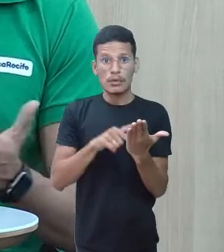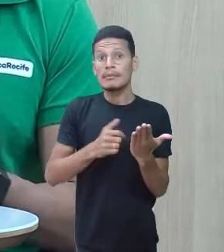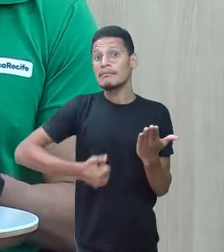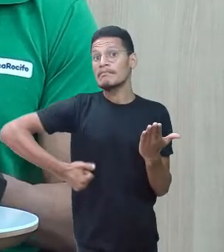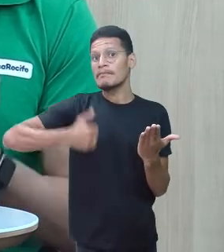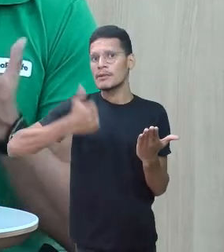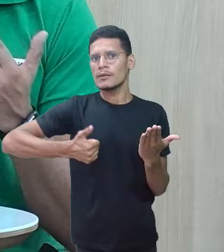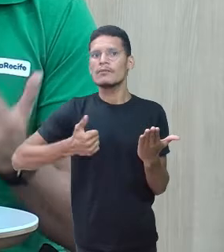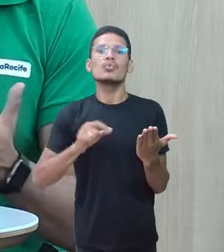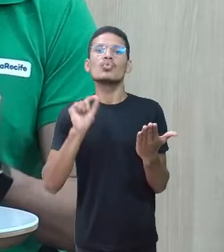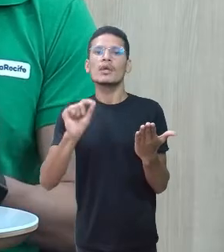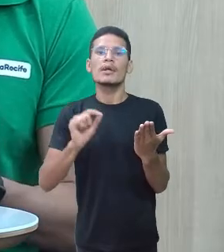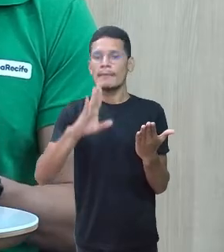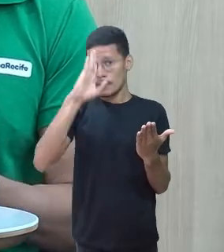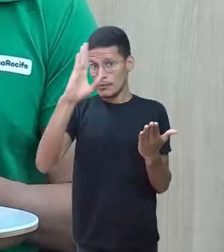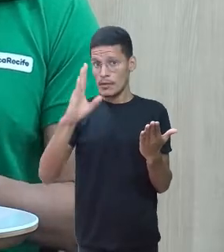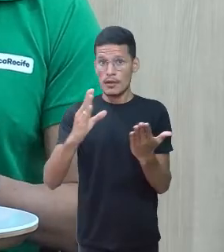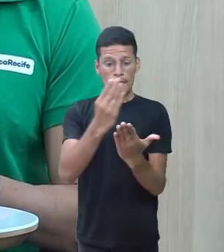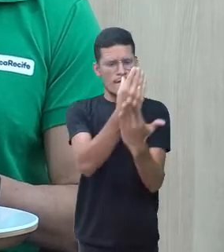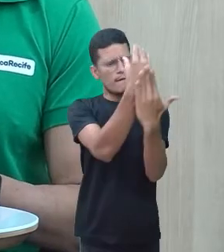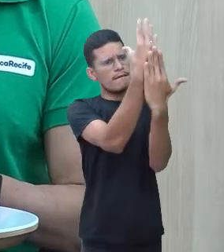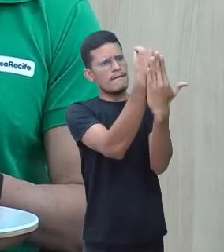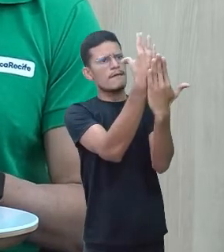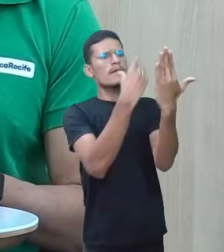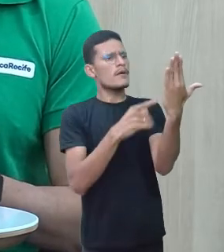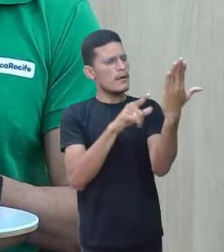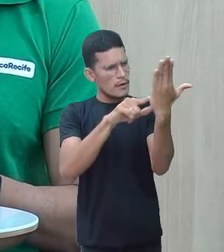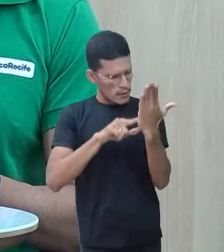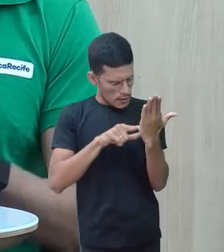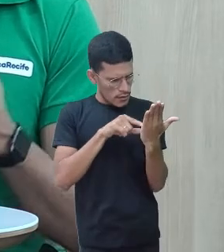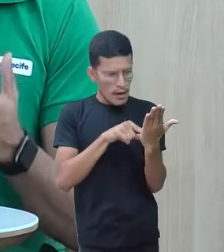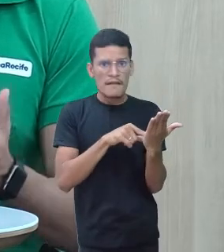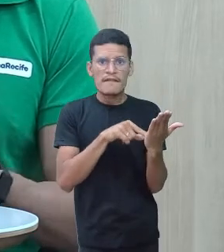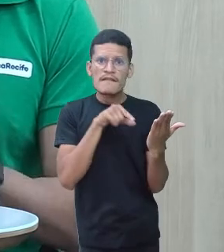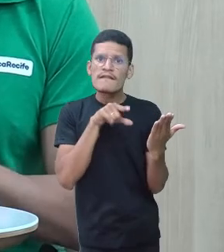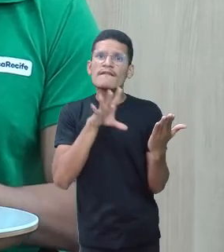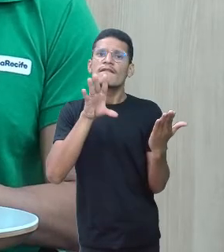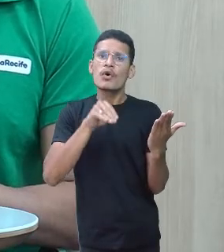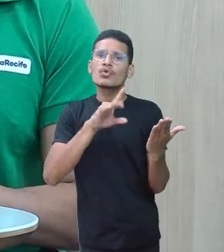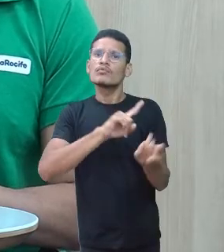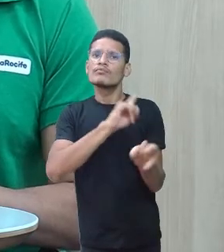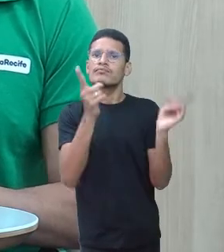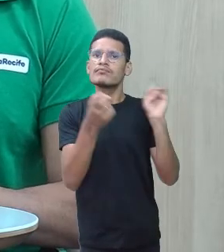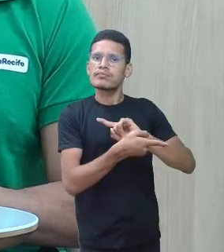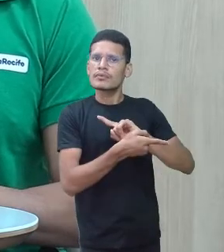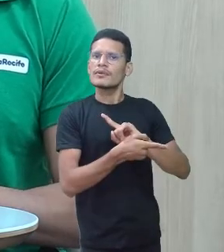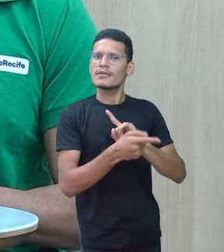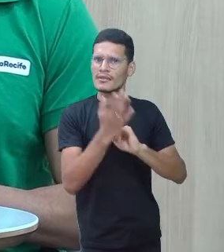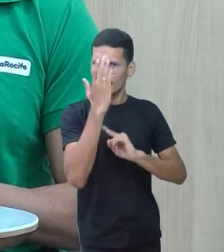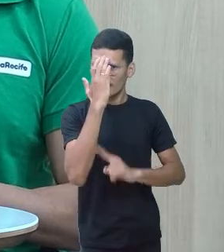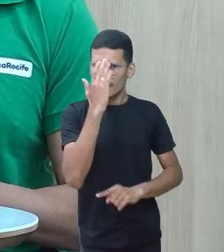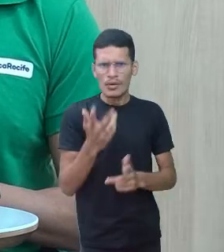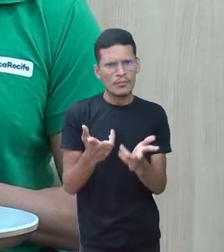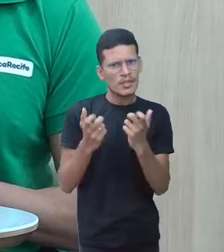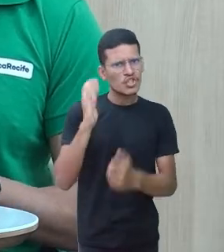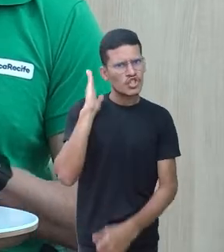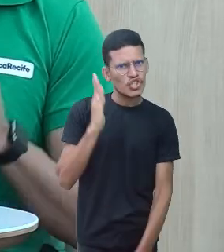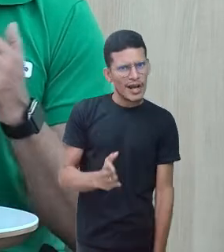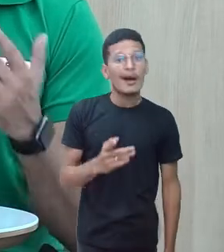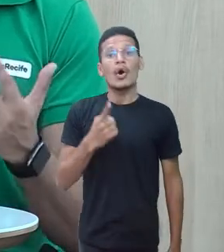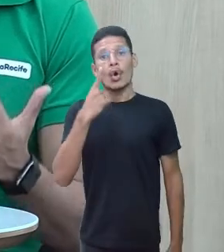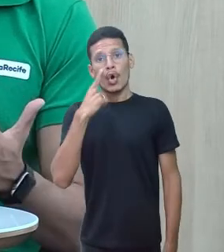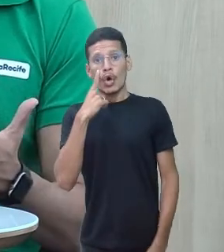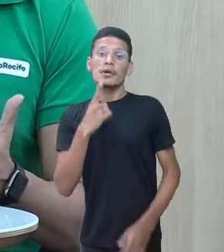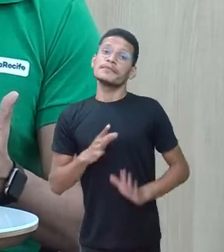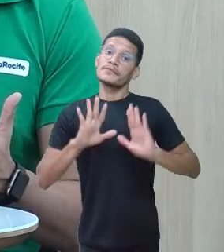com a selfie, quando a gente tira a selfie, essa foto ela aparece invertida. Você já observou isso, Briane? Já. Quando a gente